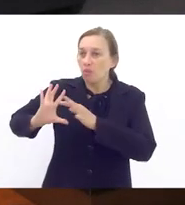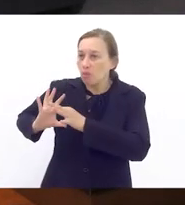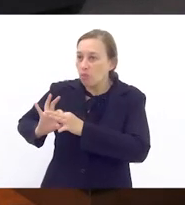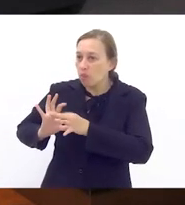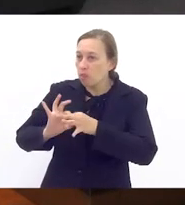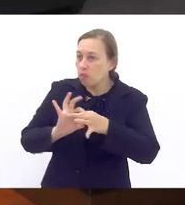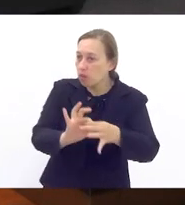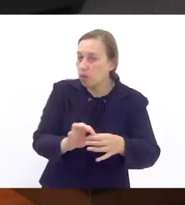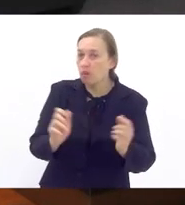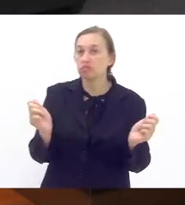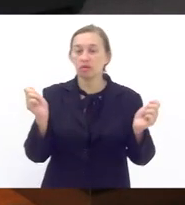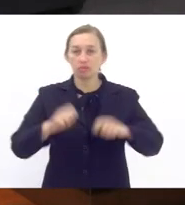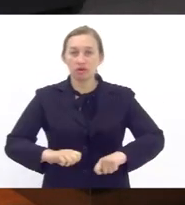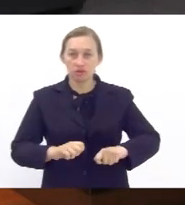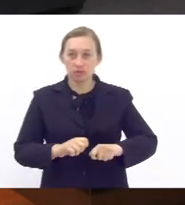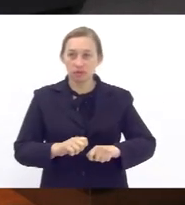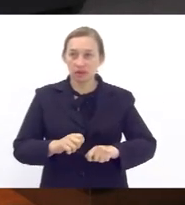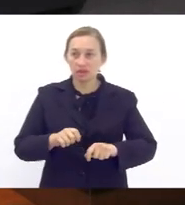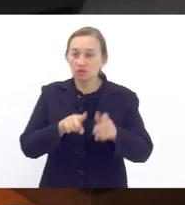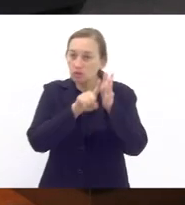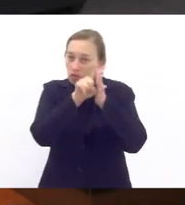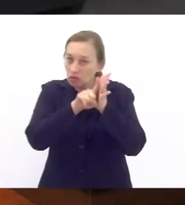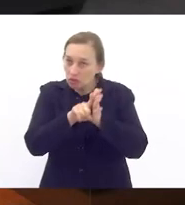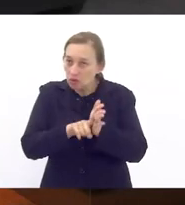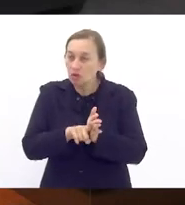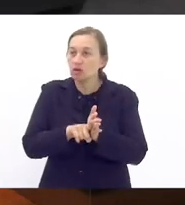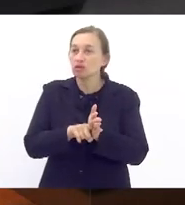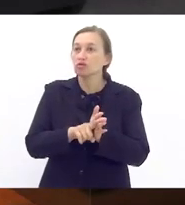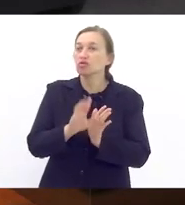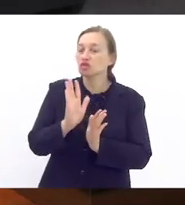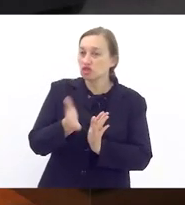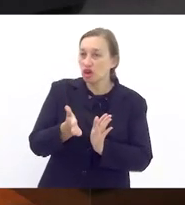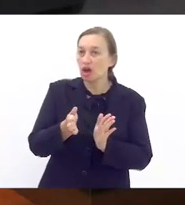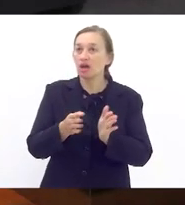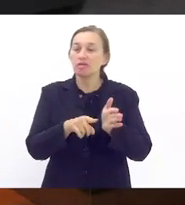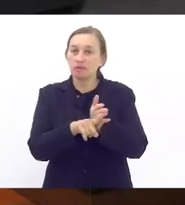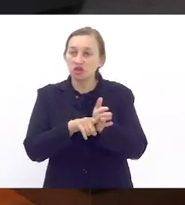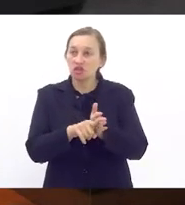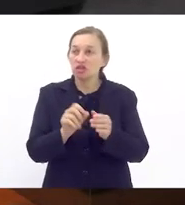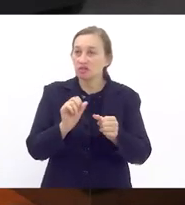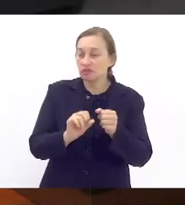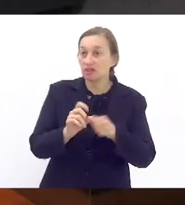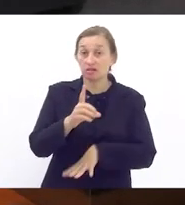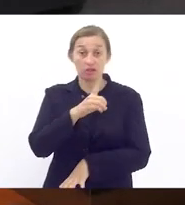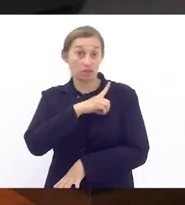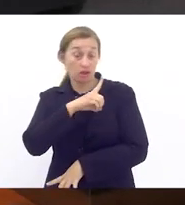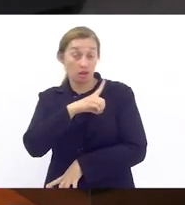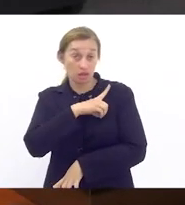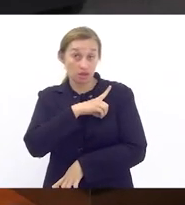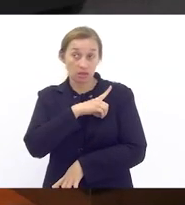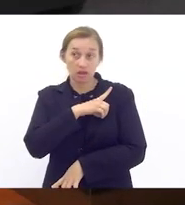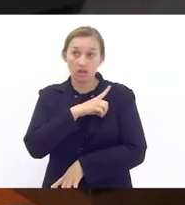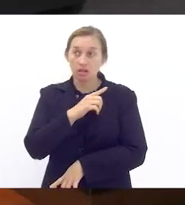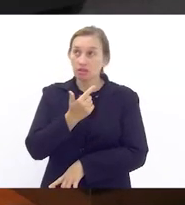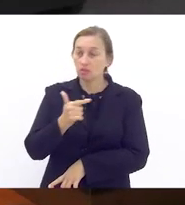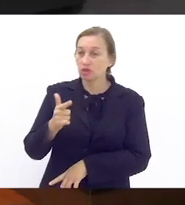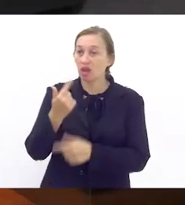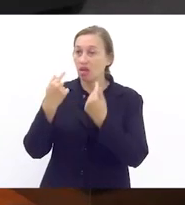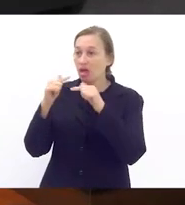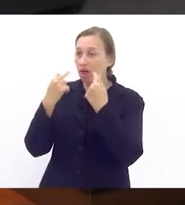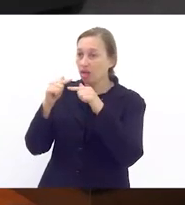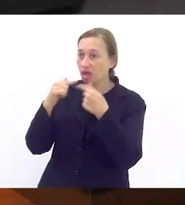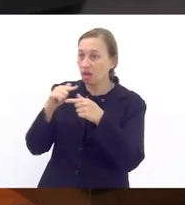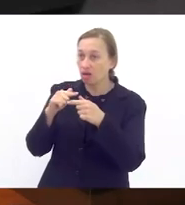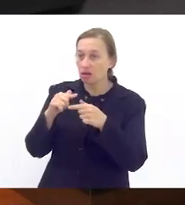as possibilidades de investigações, que, inclusive, já em pesquisas realizadas na delegacia, não existe reclamação